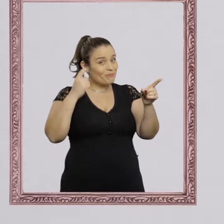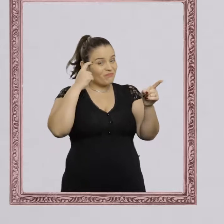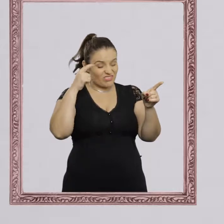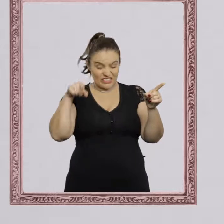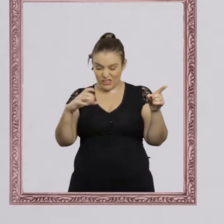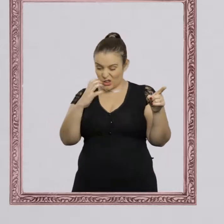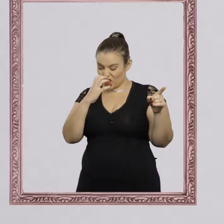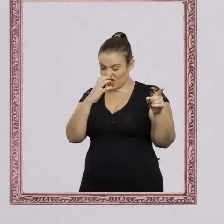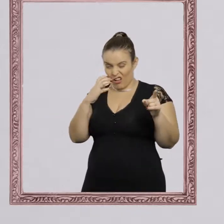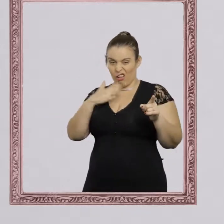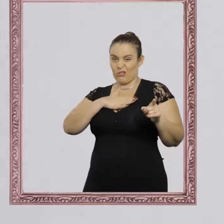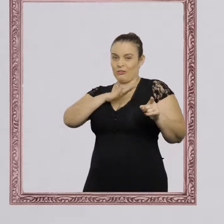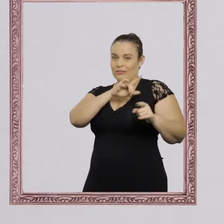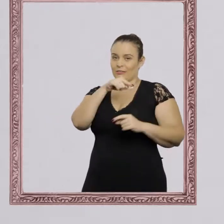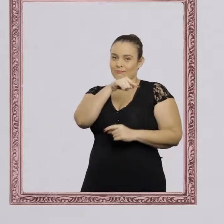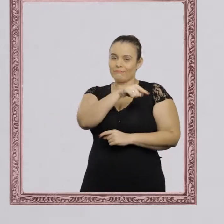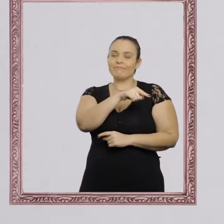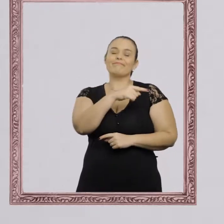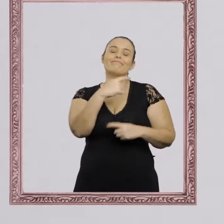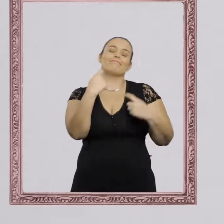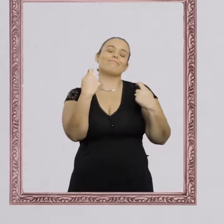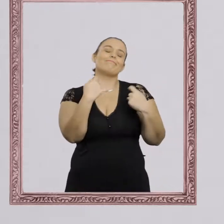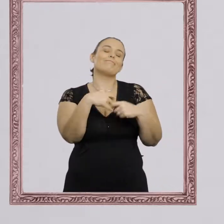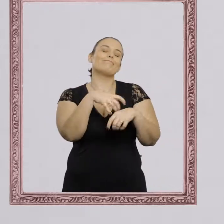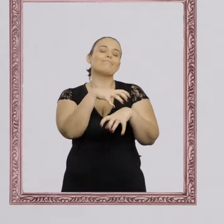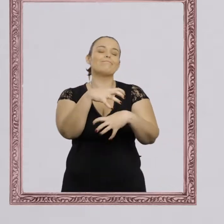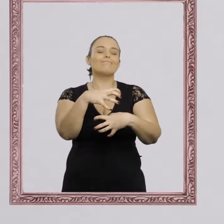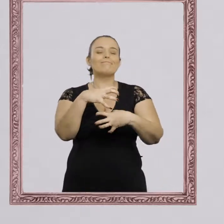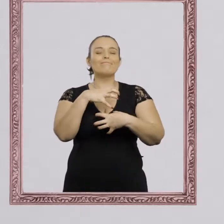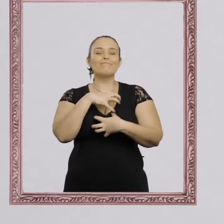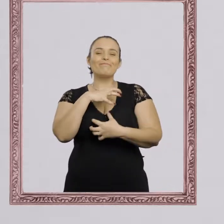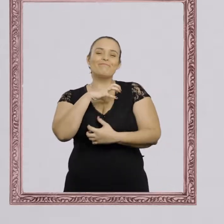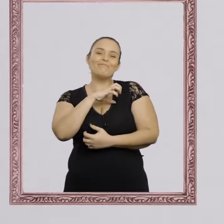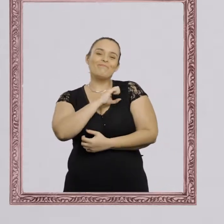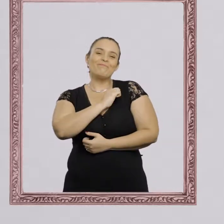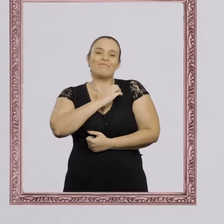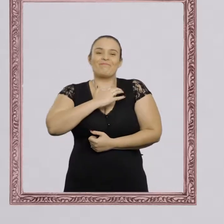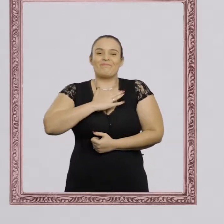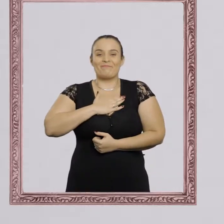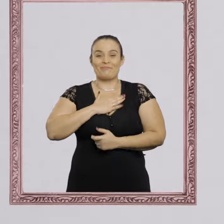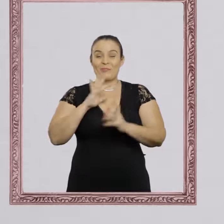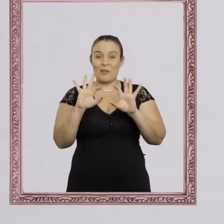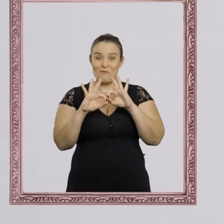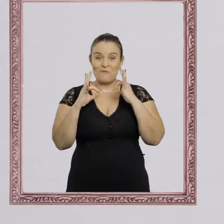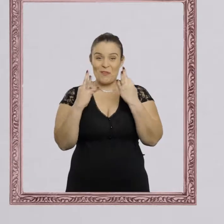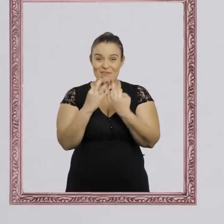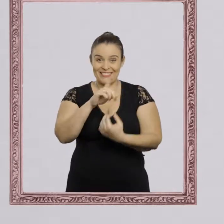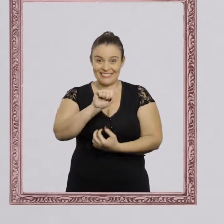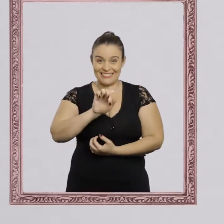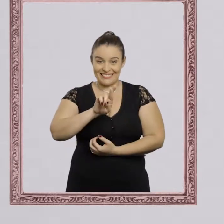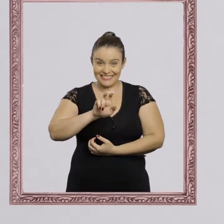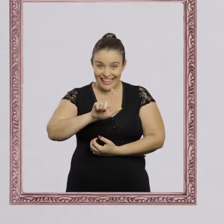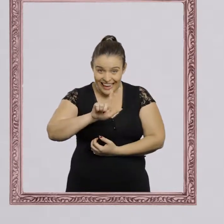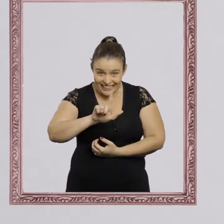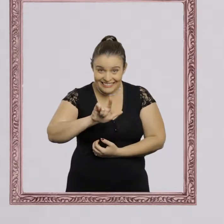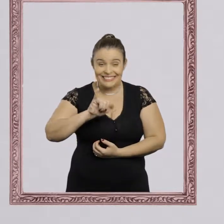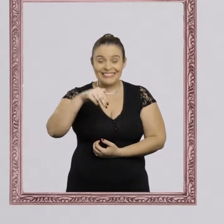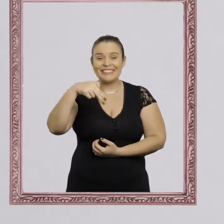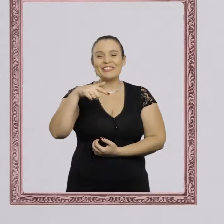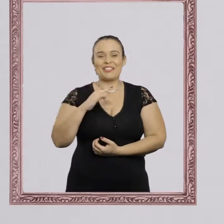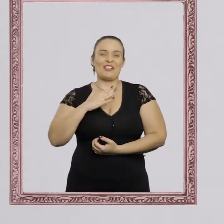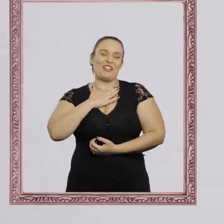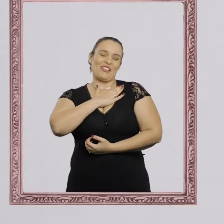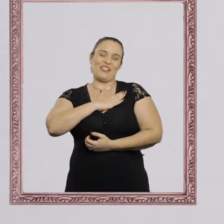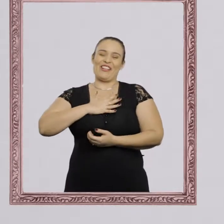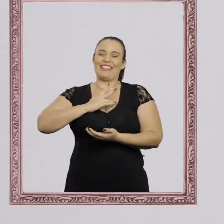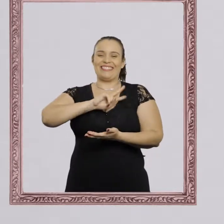O Sr. Darling achava que Naná não gostava dele. Ele precisava se sentir amado. A família Darling